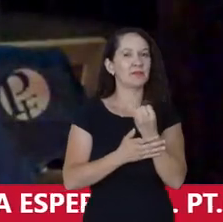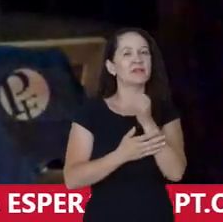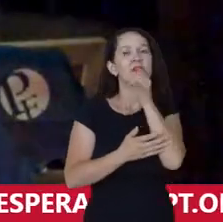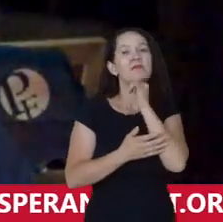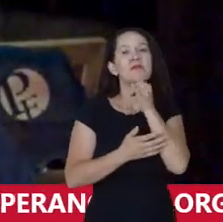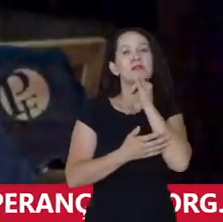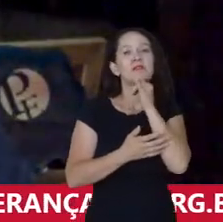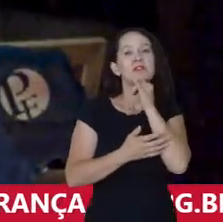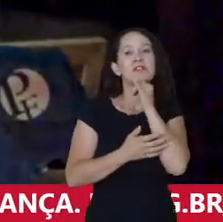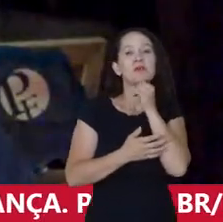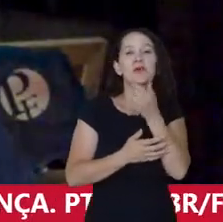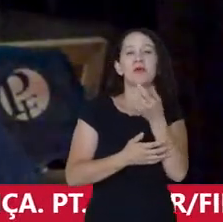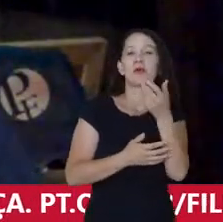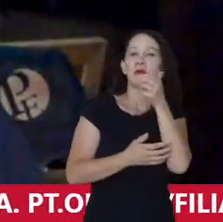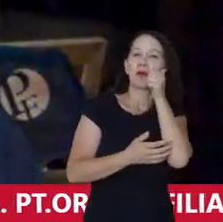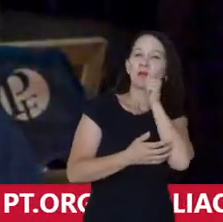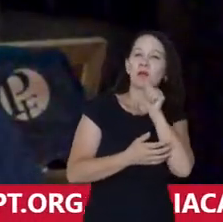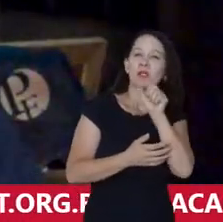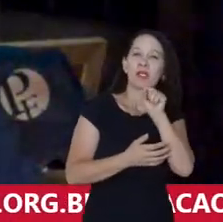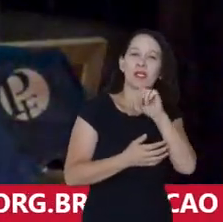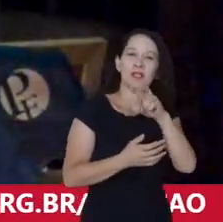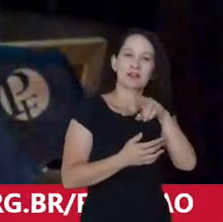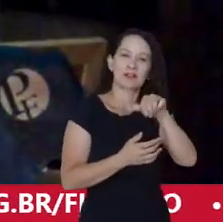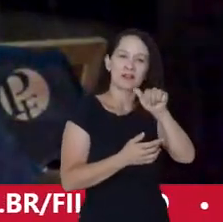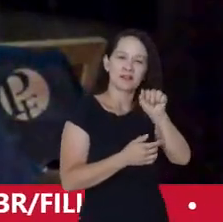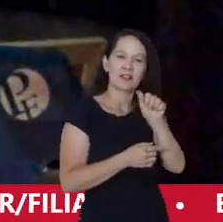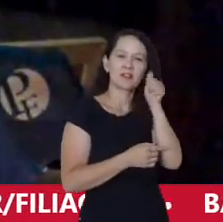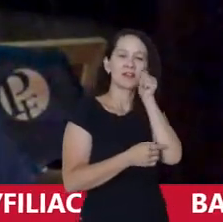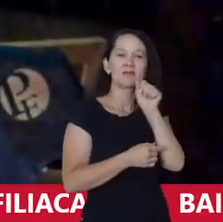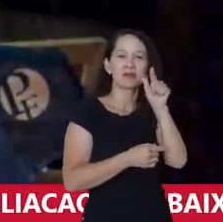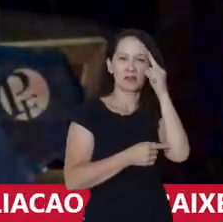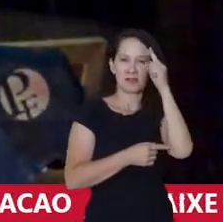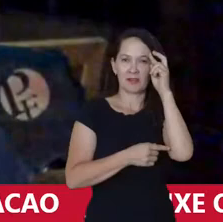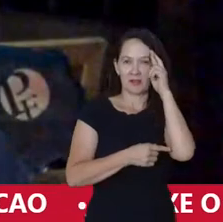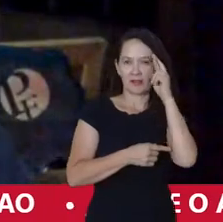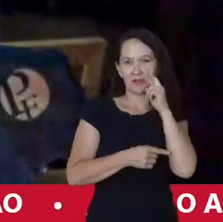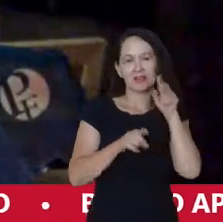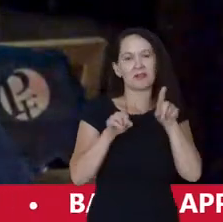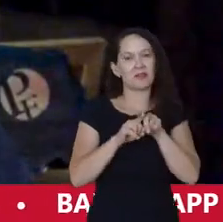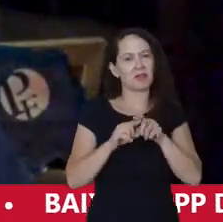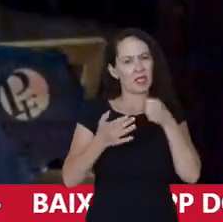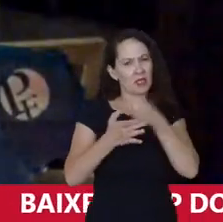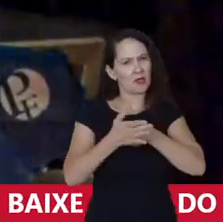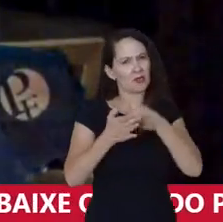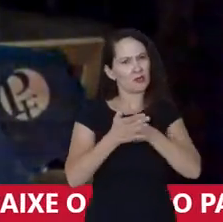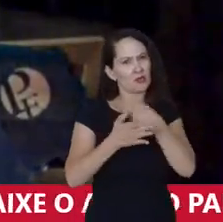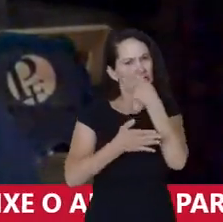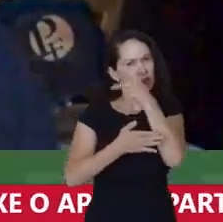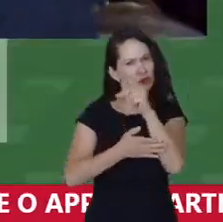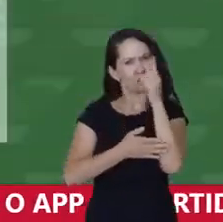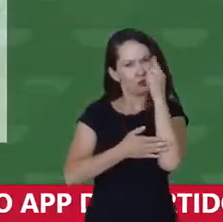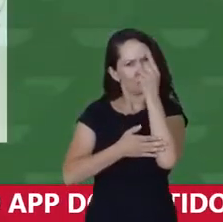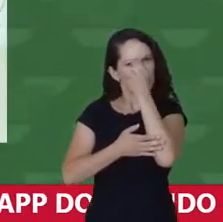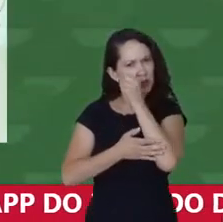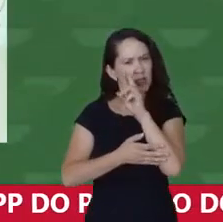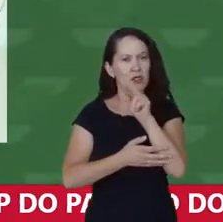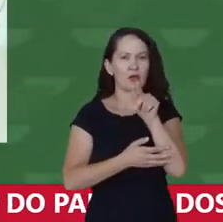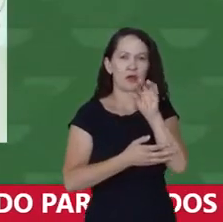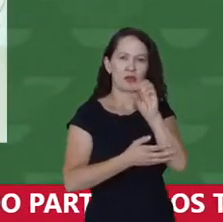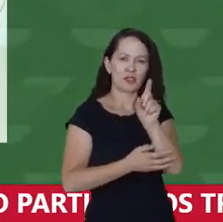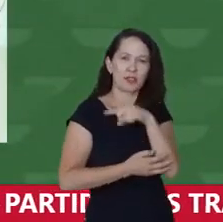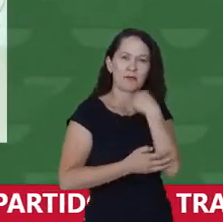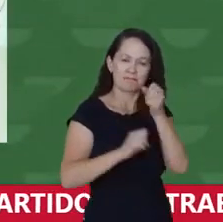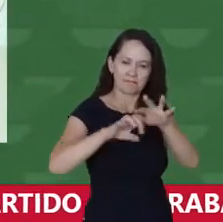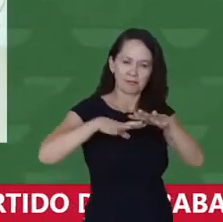exemplo, né, da Silvana, lá no Rio Grande do Sul, da Rosilene, no DF, que a luta, Bom Gás, sua, do Rogério, toda a